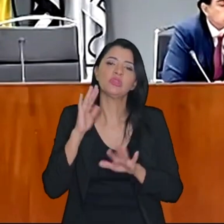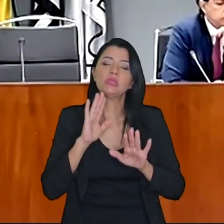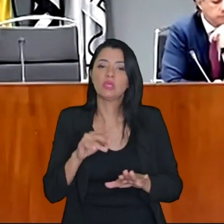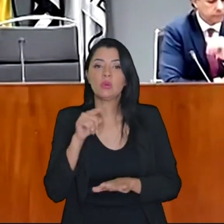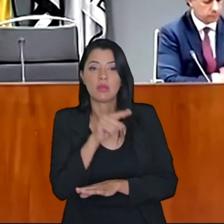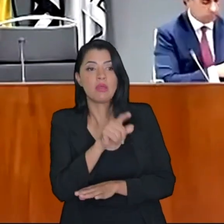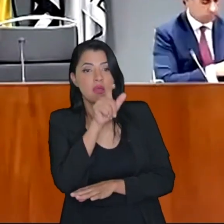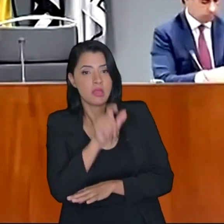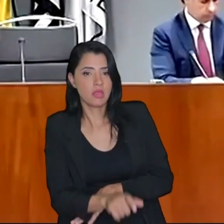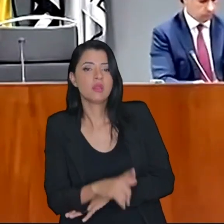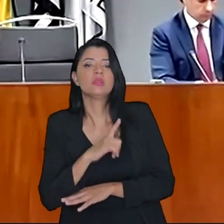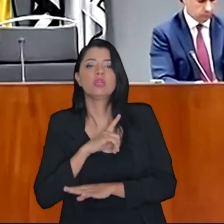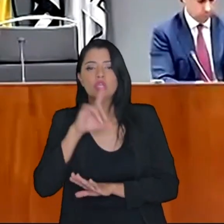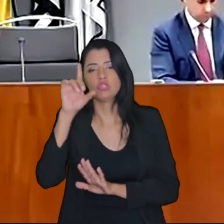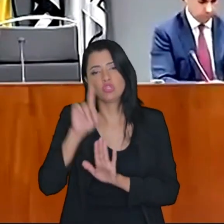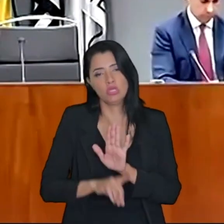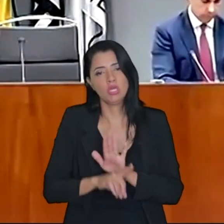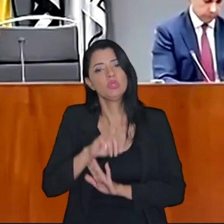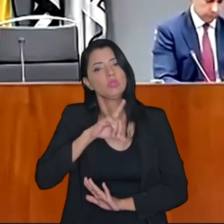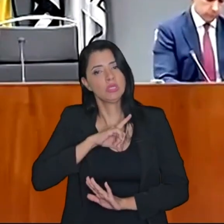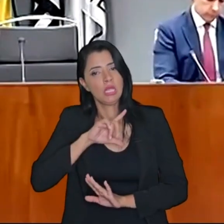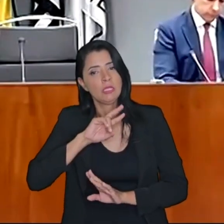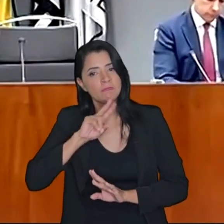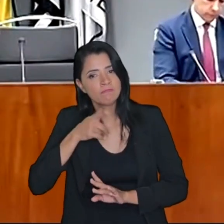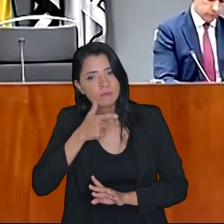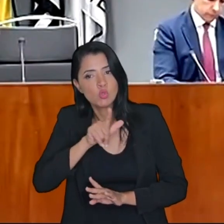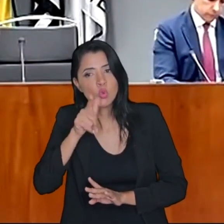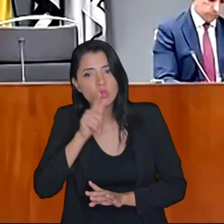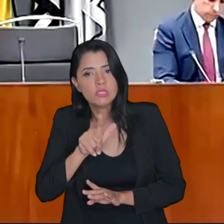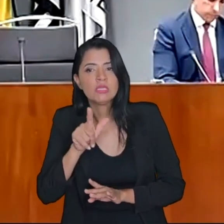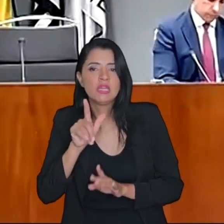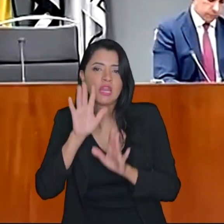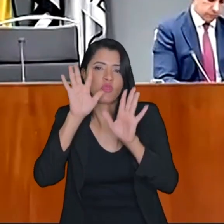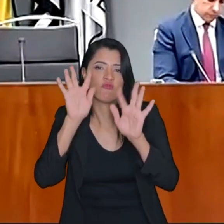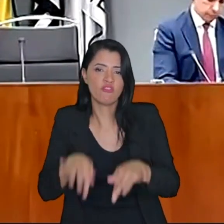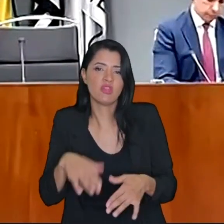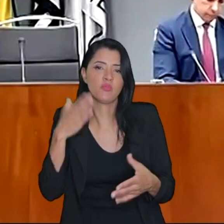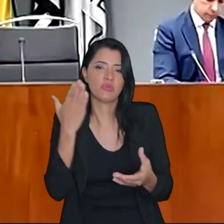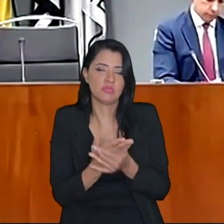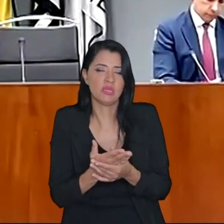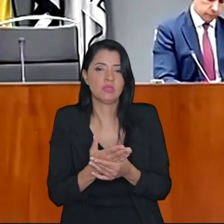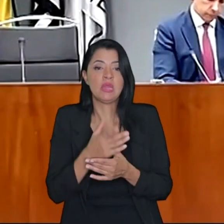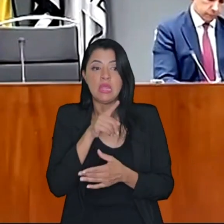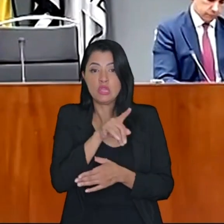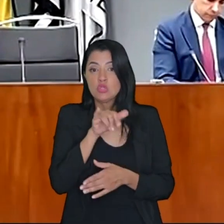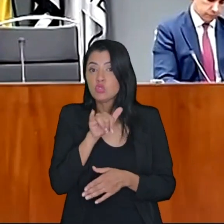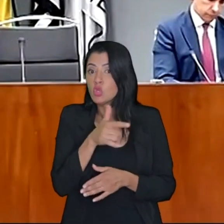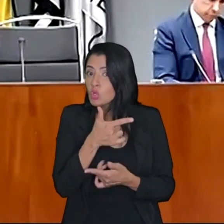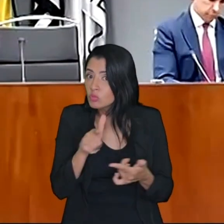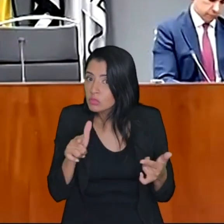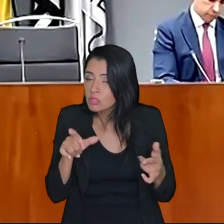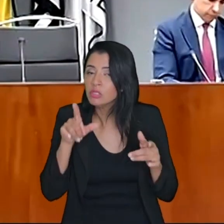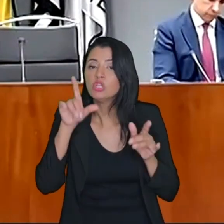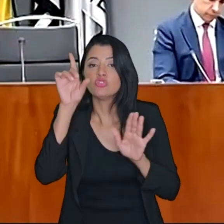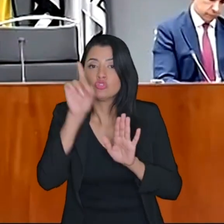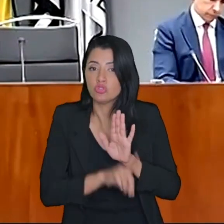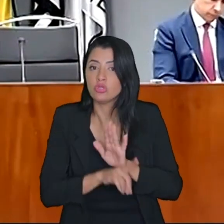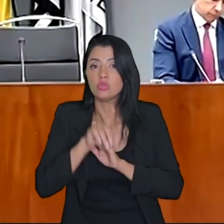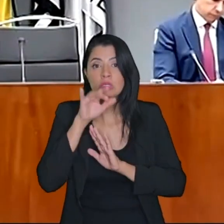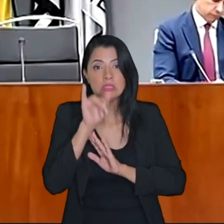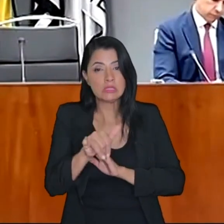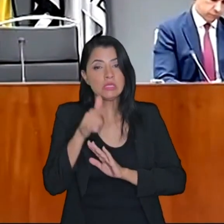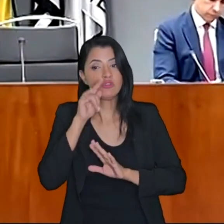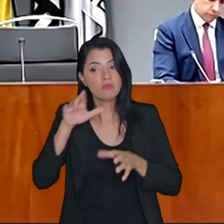aquele colaborador tem direito àquele benefício ao final do processo. Ele só não terá direito àquele benefício se houver